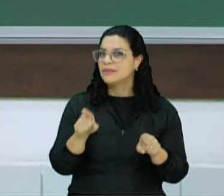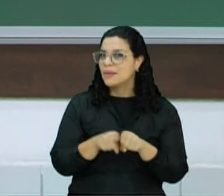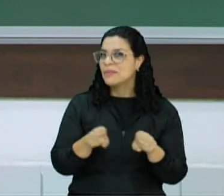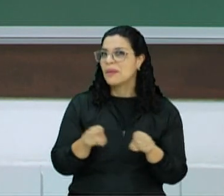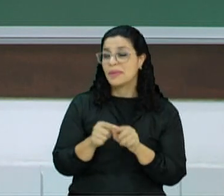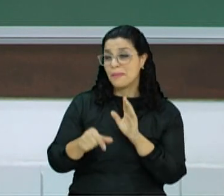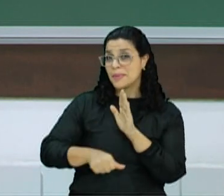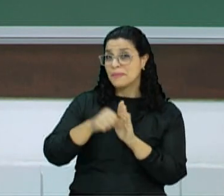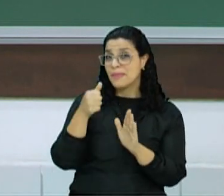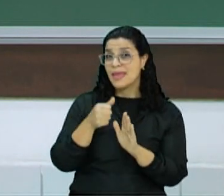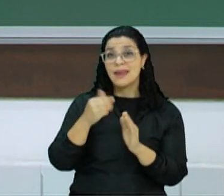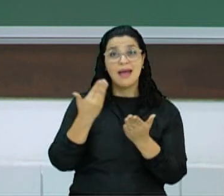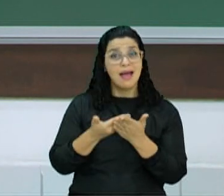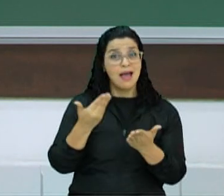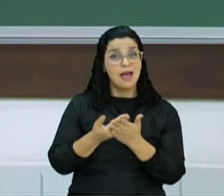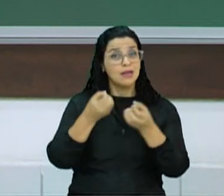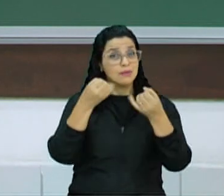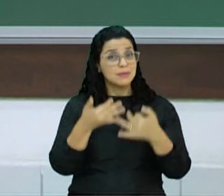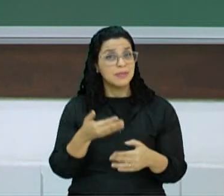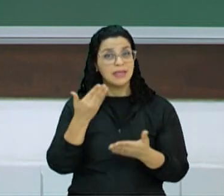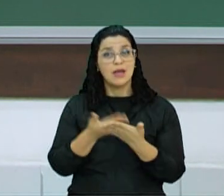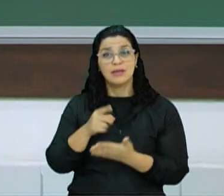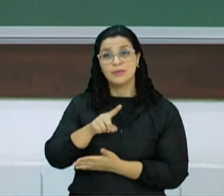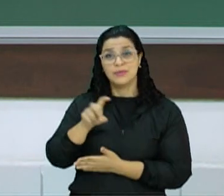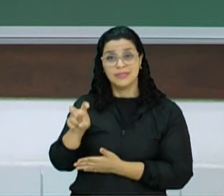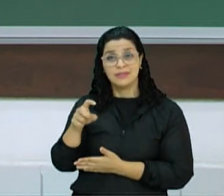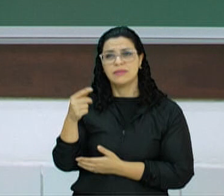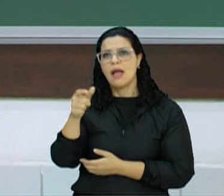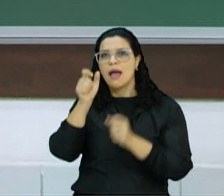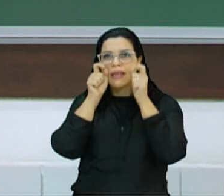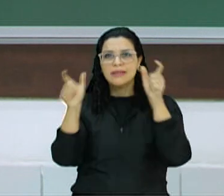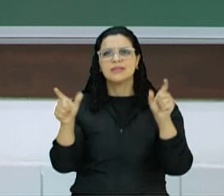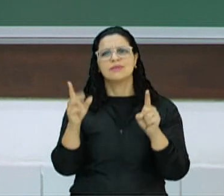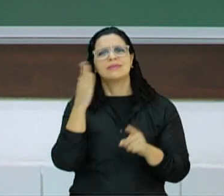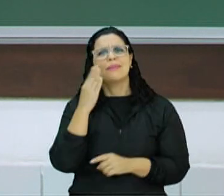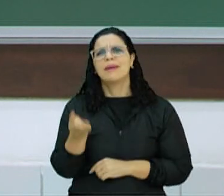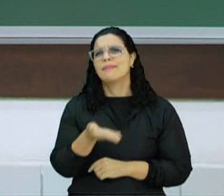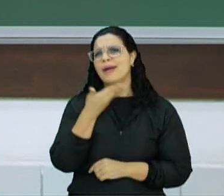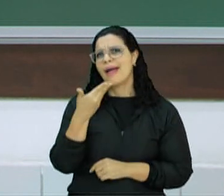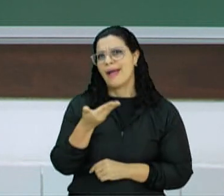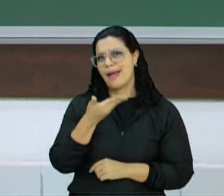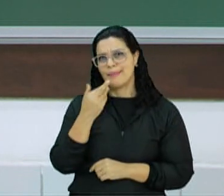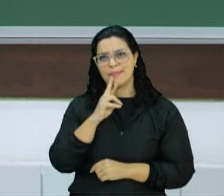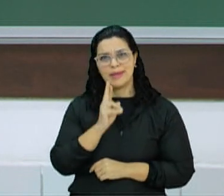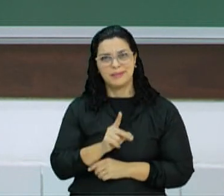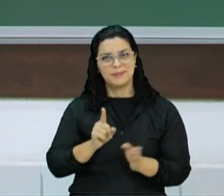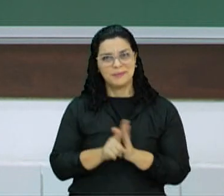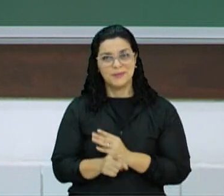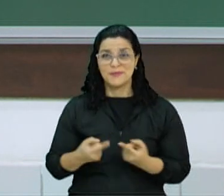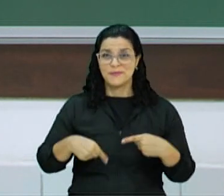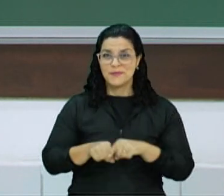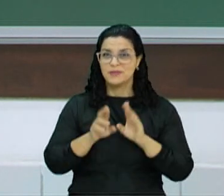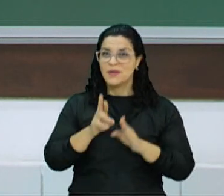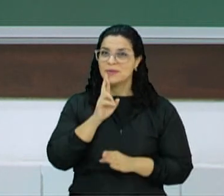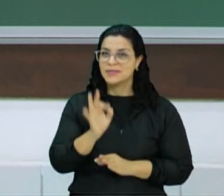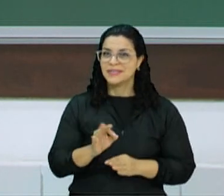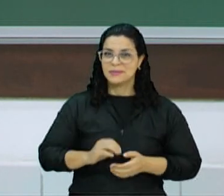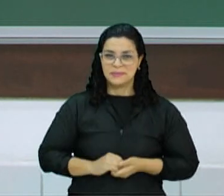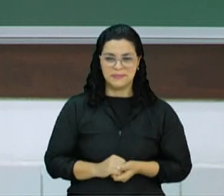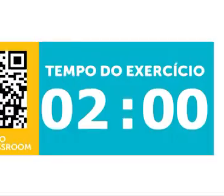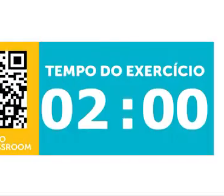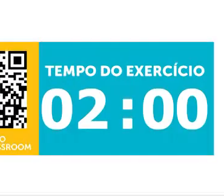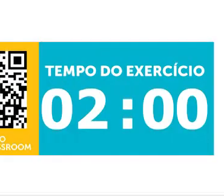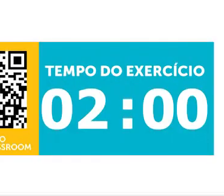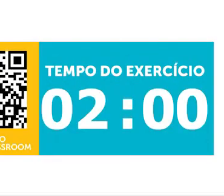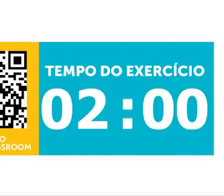na primeira parte do conto, aula 115. Se vocês prestarem atenção, tá super fácil responder esse quiz, tá bom? Já já voltamos com a resposta.